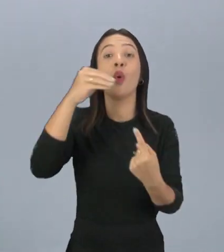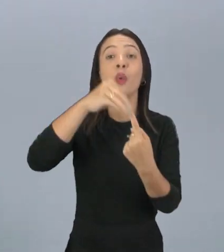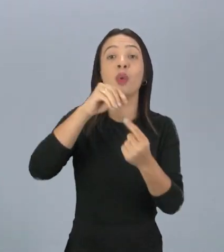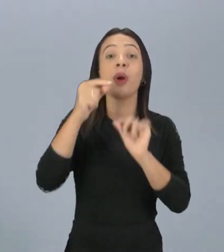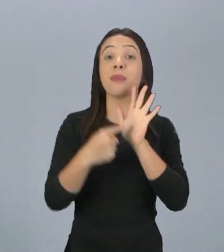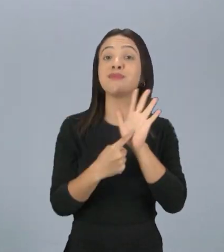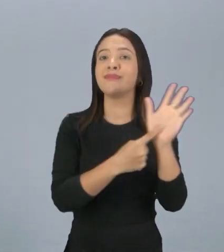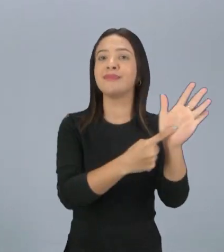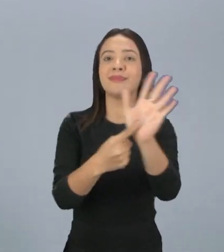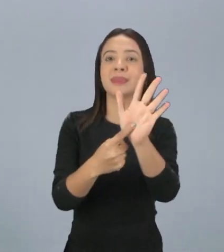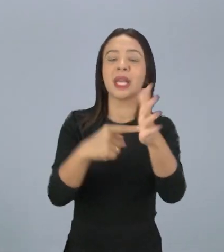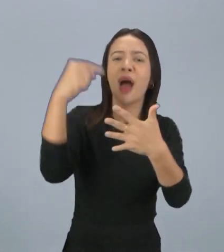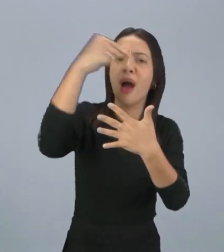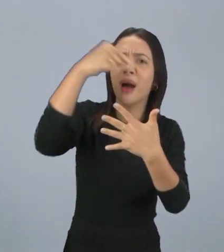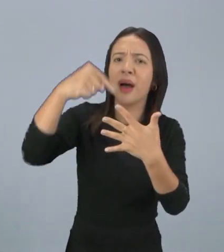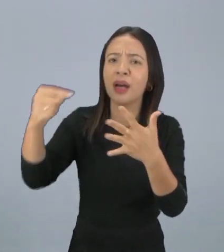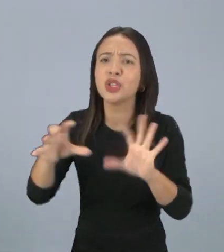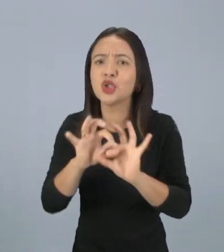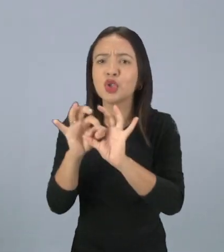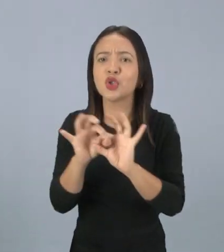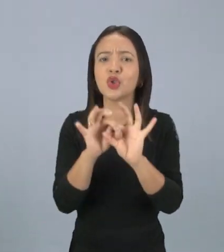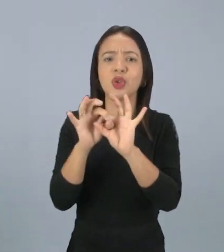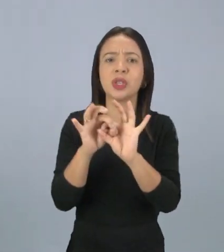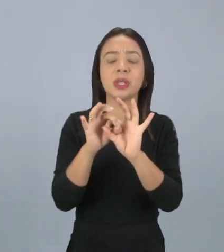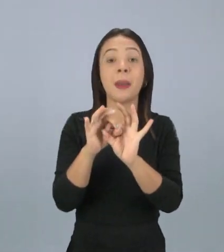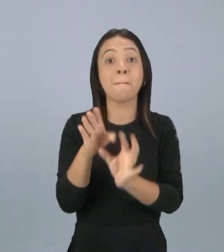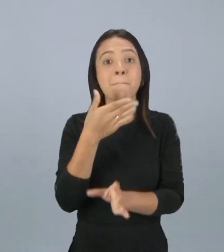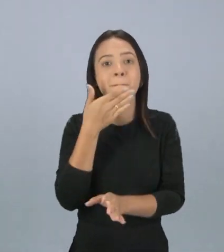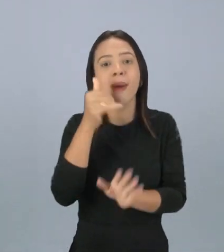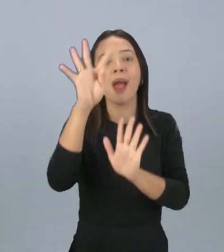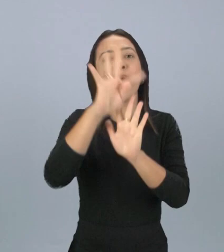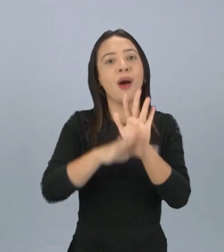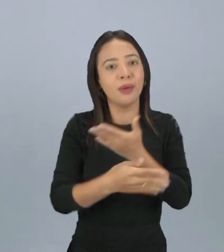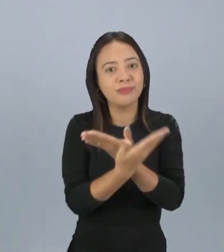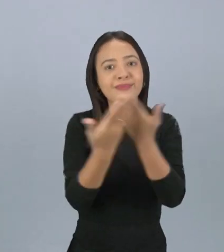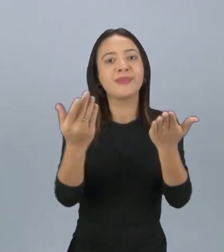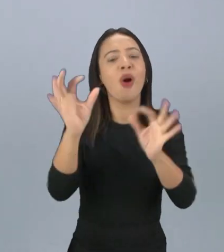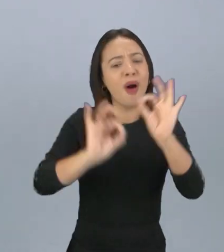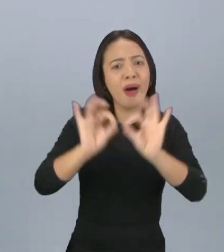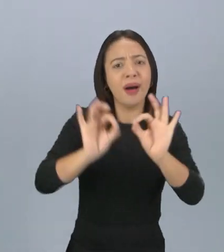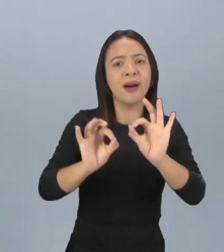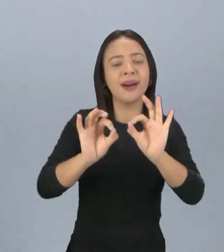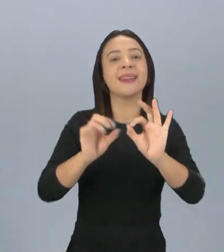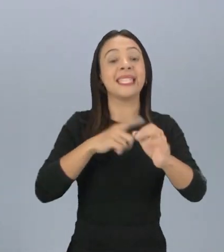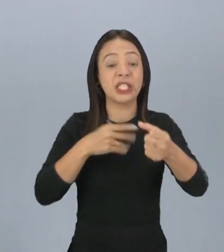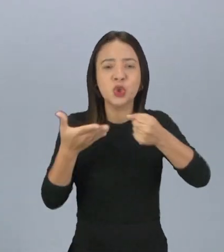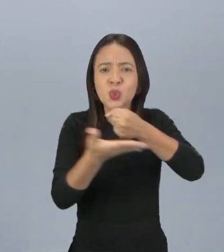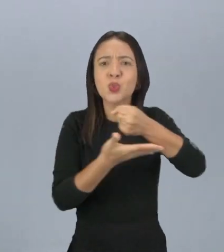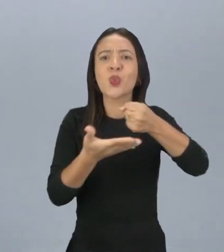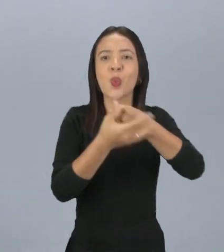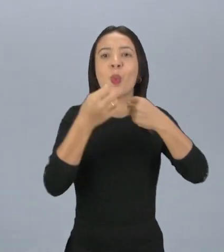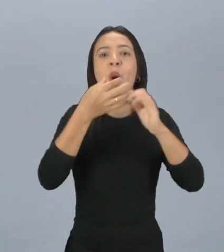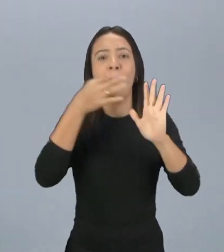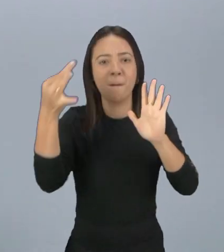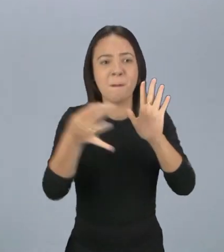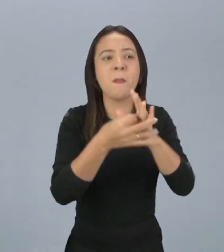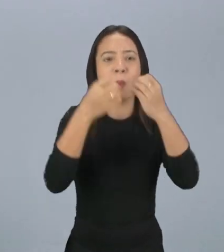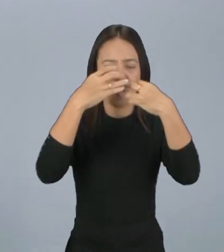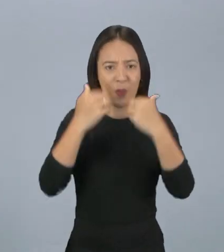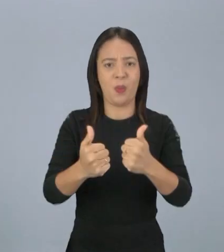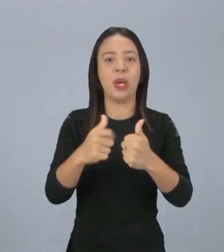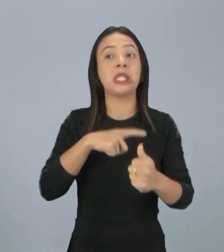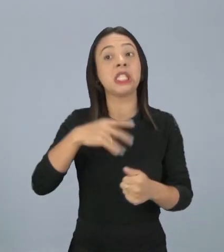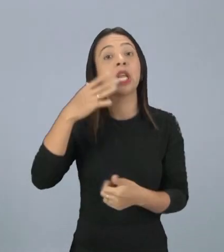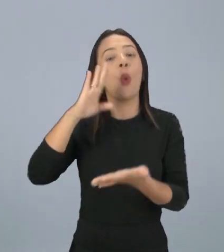de apresentar alguns conectivos para vocês que vão incrementar o texto de vocês, dar essa sustentabilidade, essa